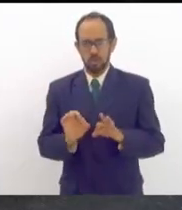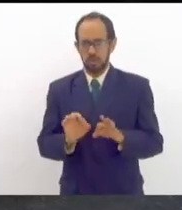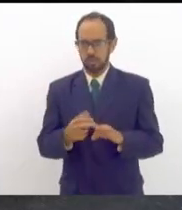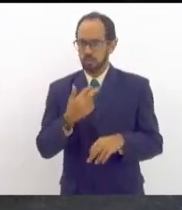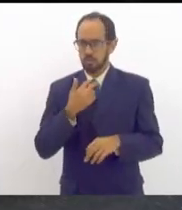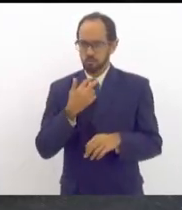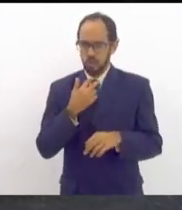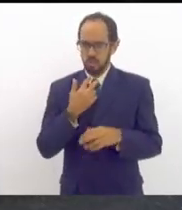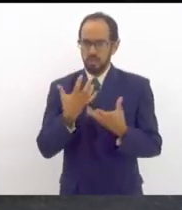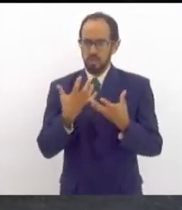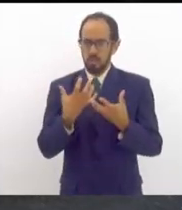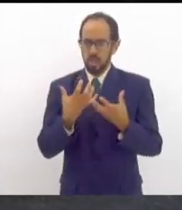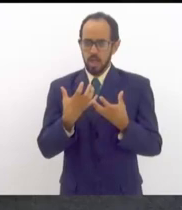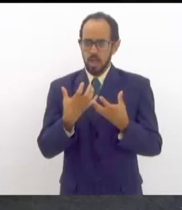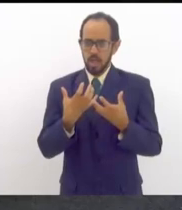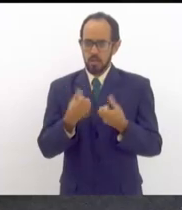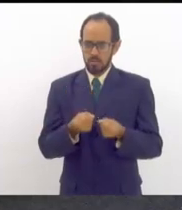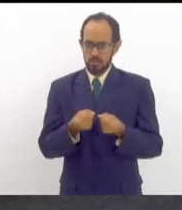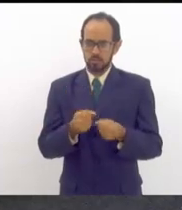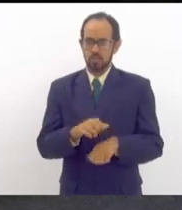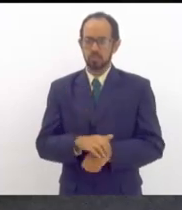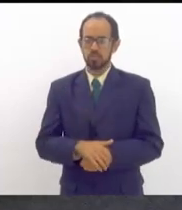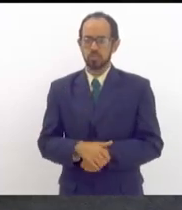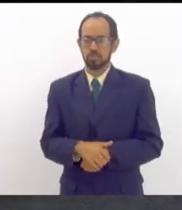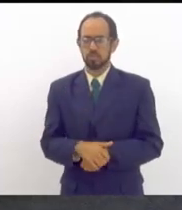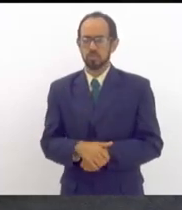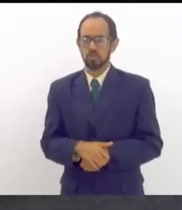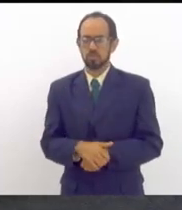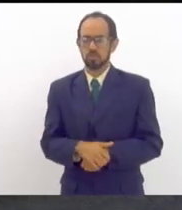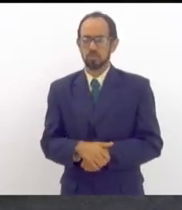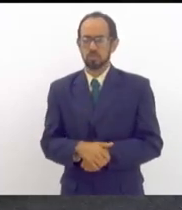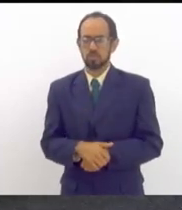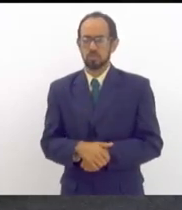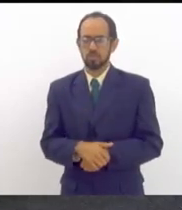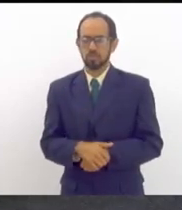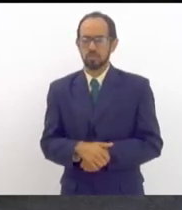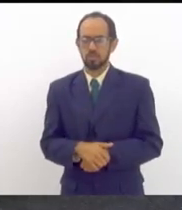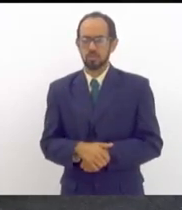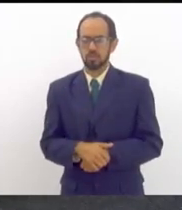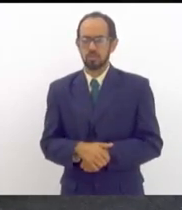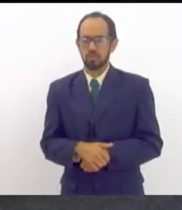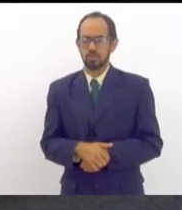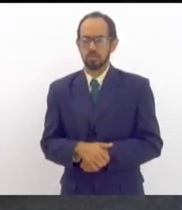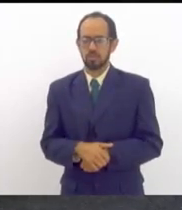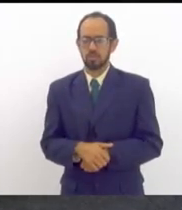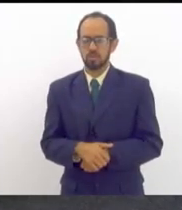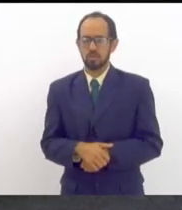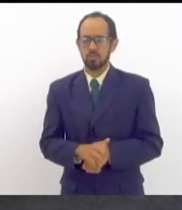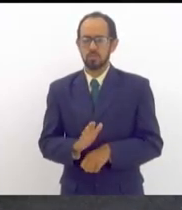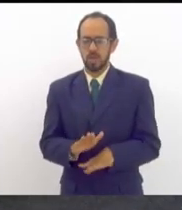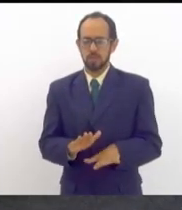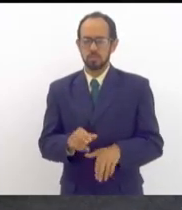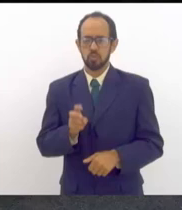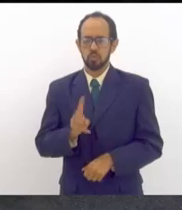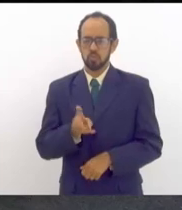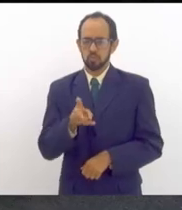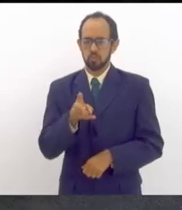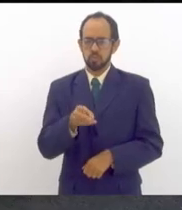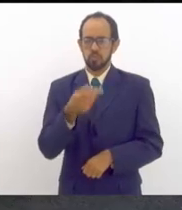compreendo né mas apesar disso eu continuo achando continua afirmando